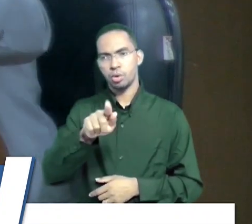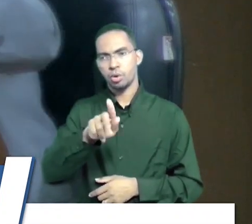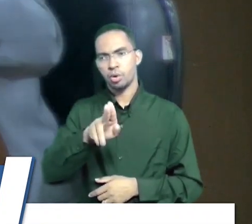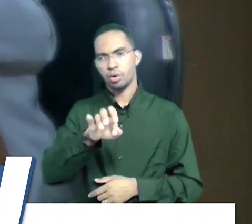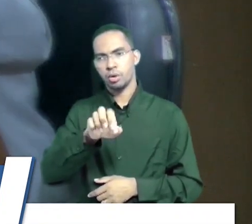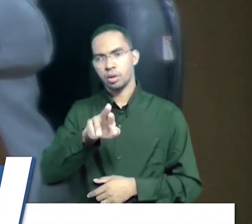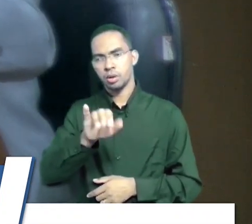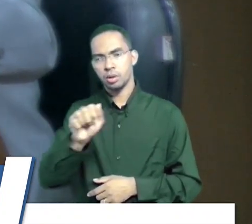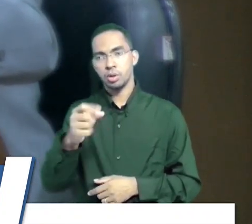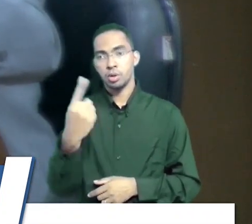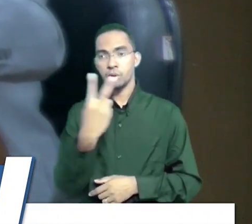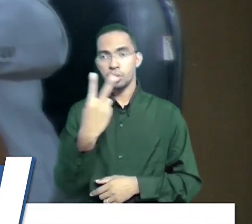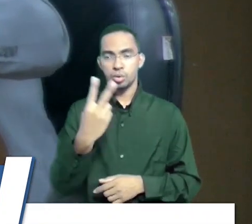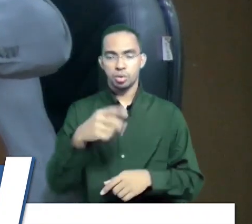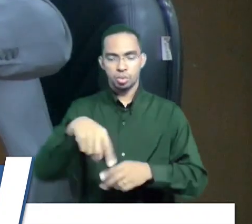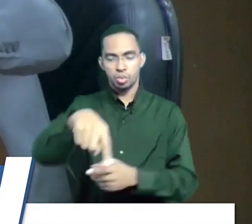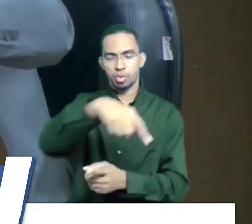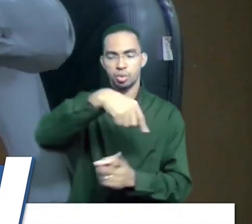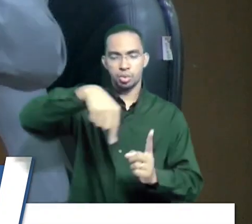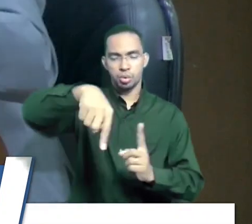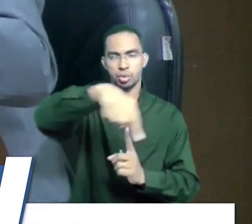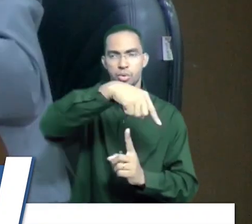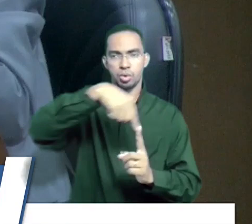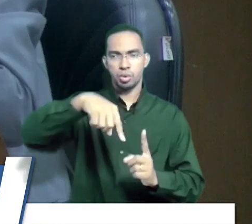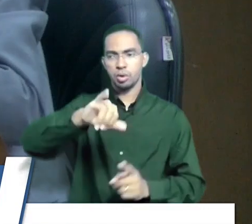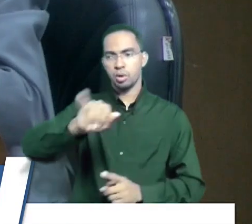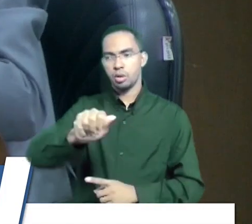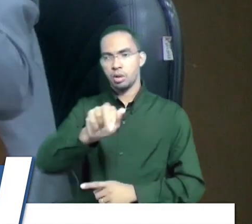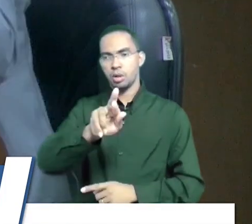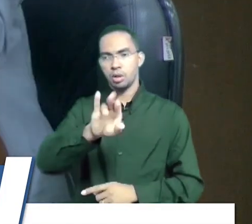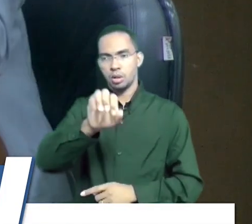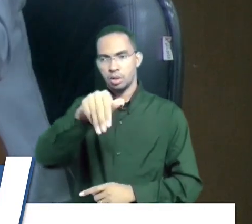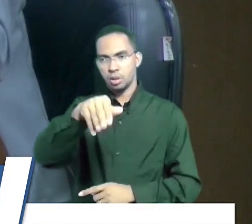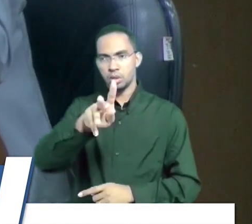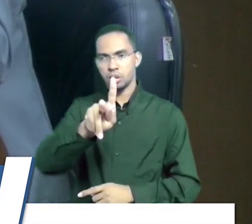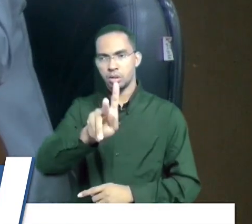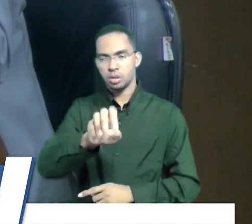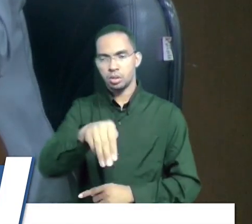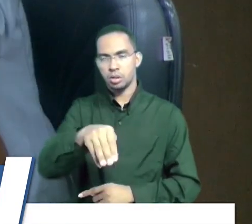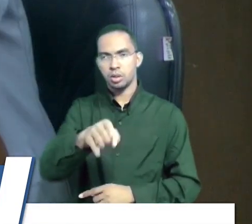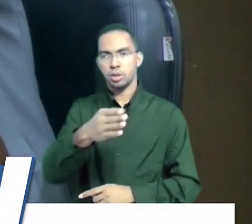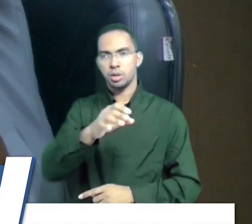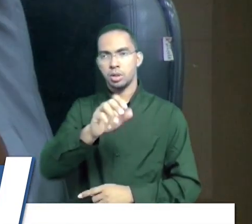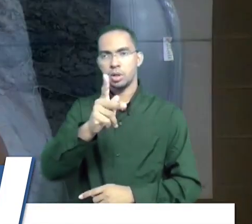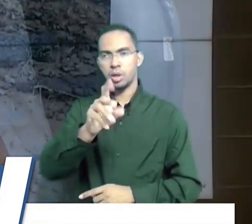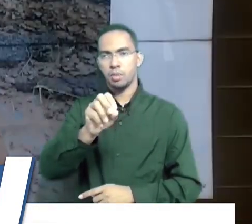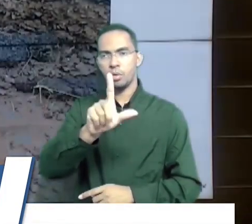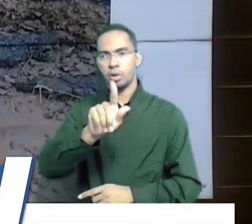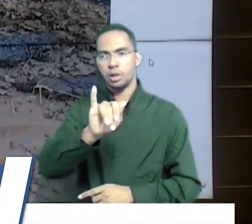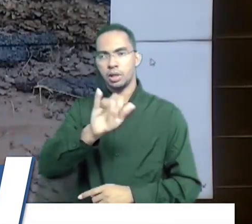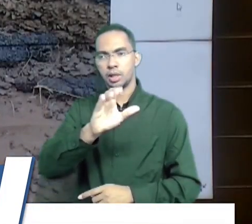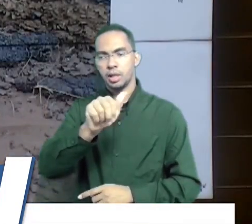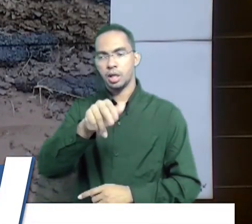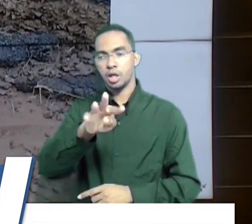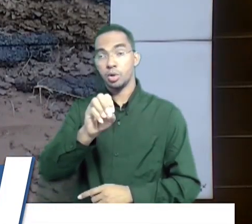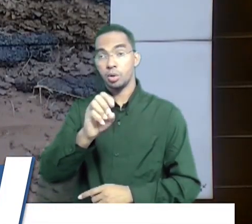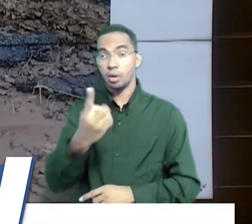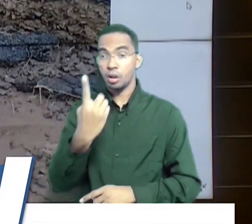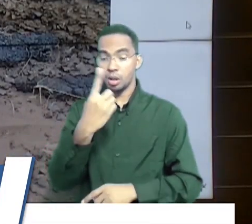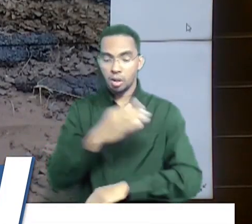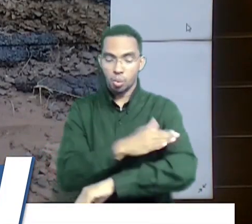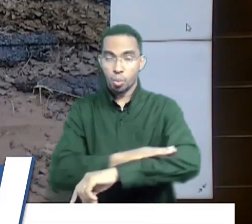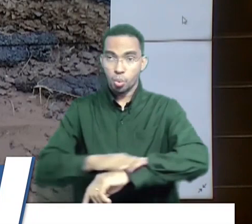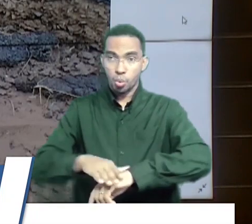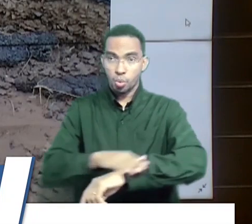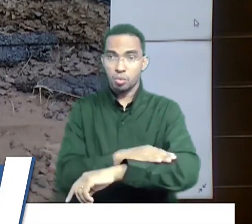entre as duas rotatórias do Jardim Pulicano, indo para Ribeirão Corrente. Primeiro que o asfaltamento da via está